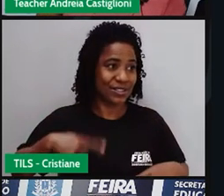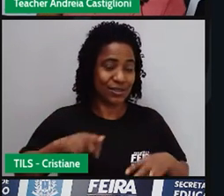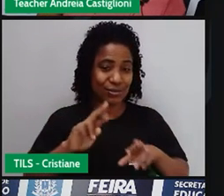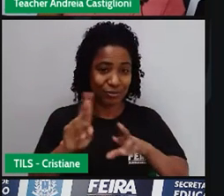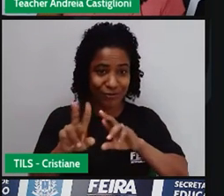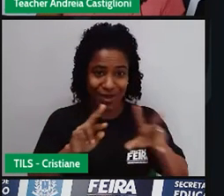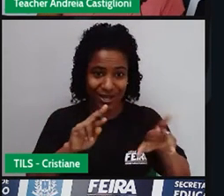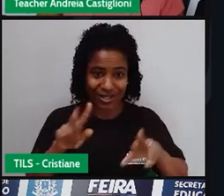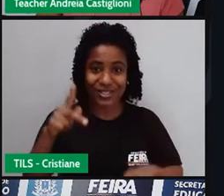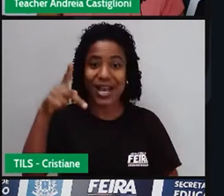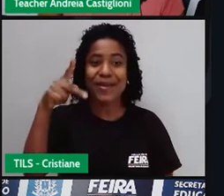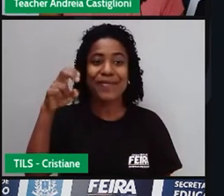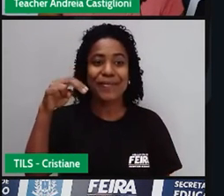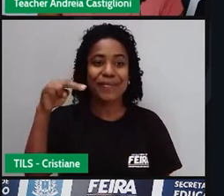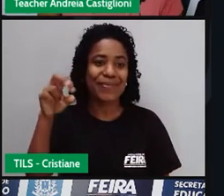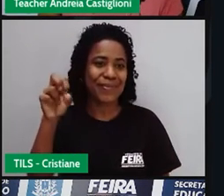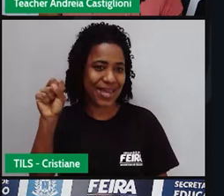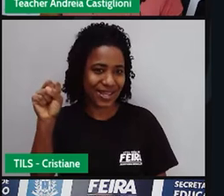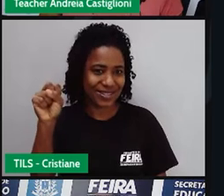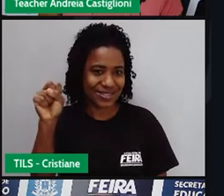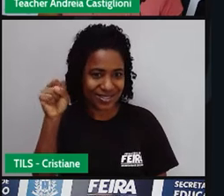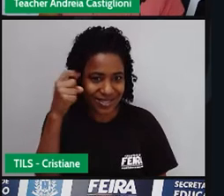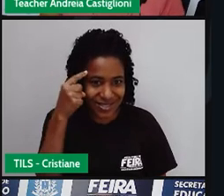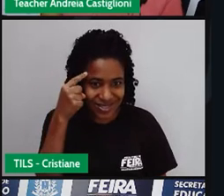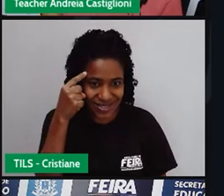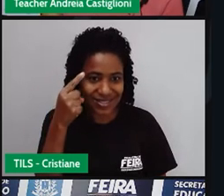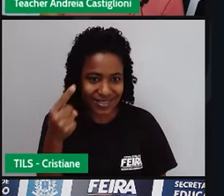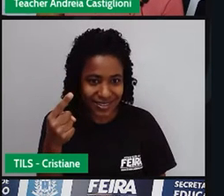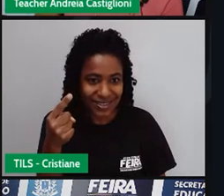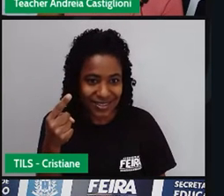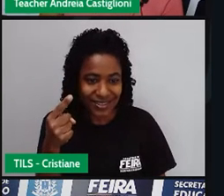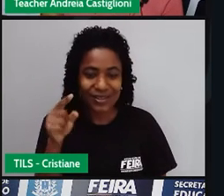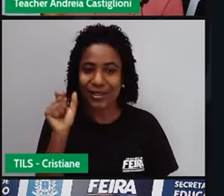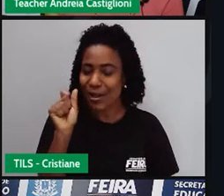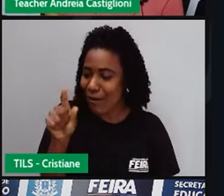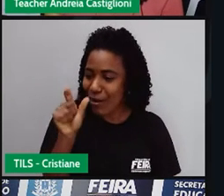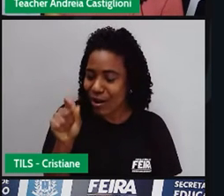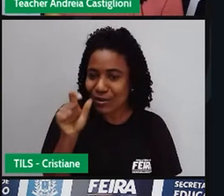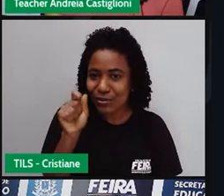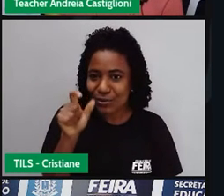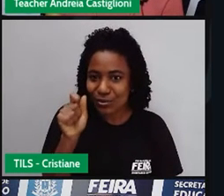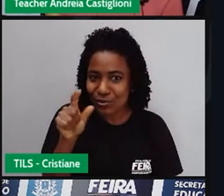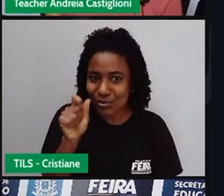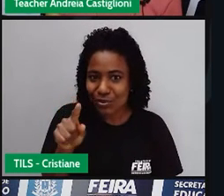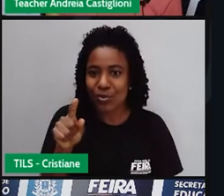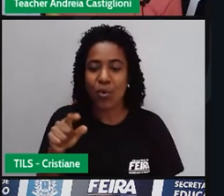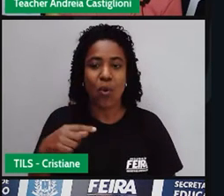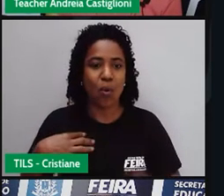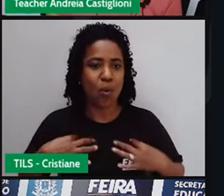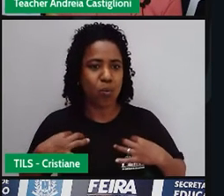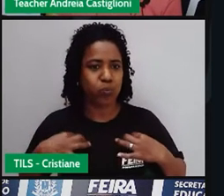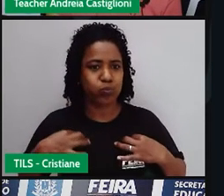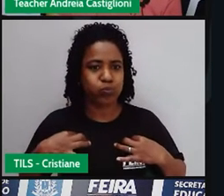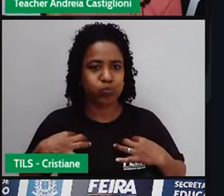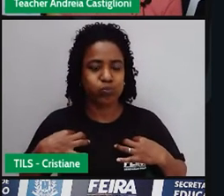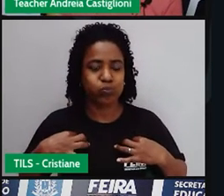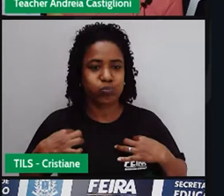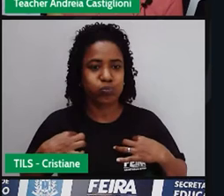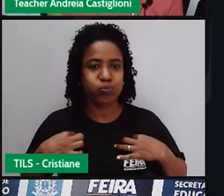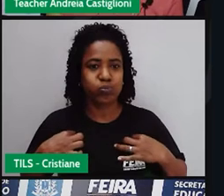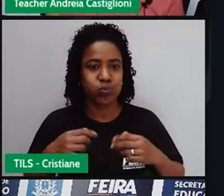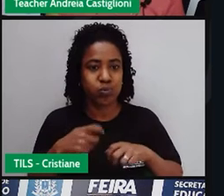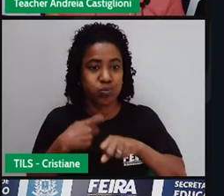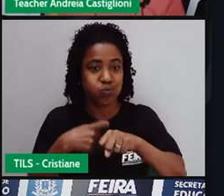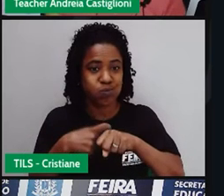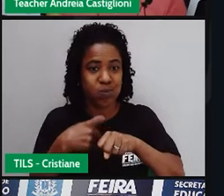É o que tecido que é esse daqui do Meio azulado um tecido mais grosso que também como tu